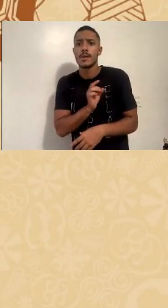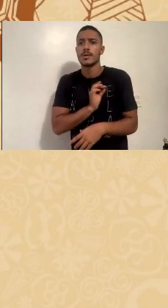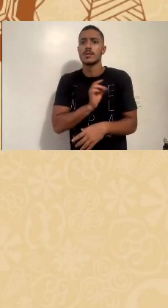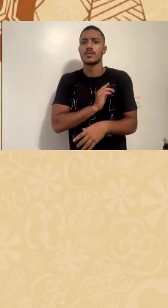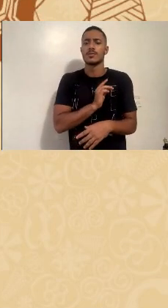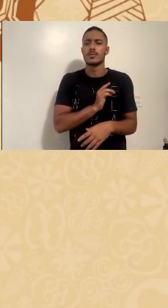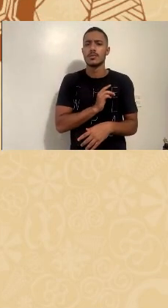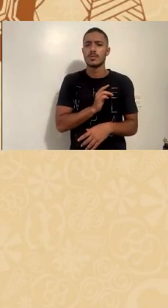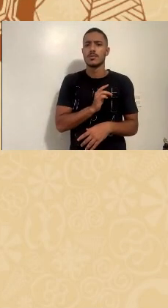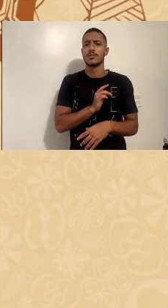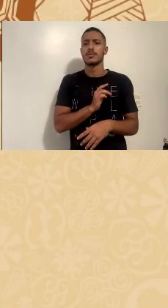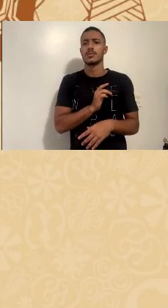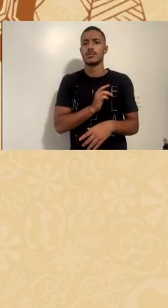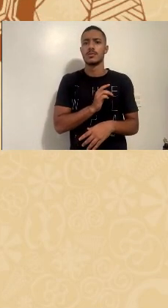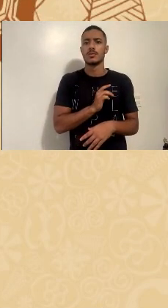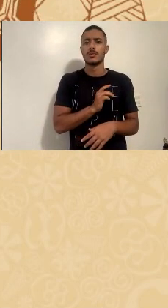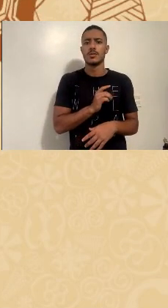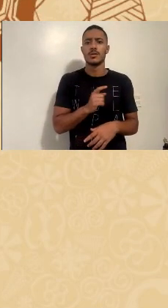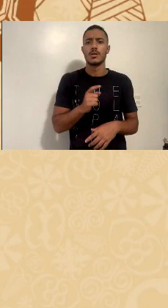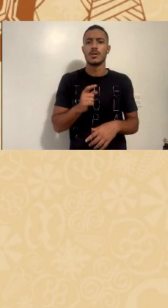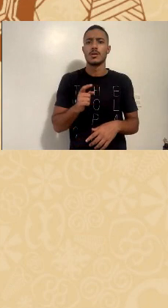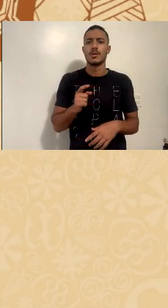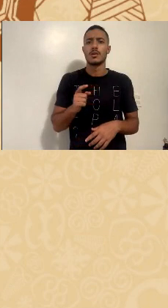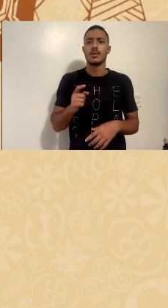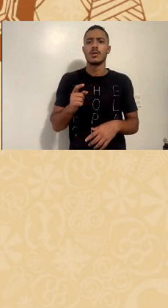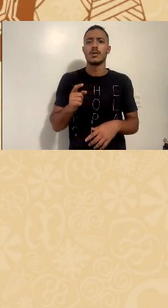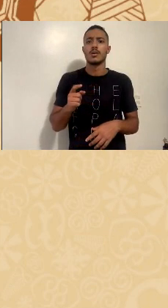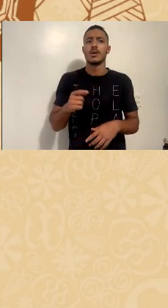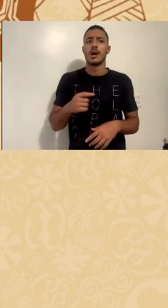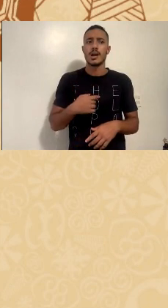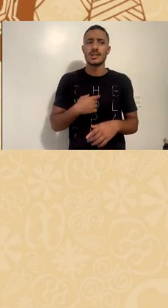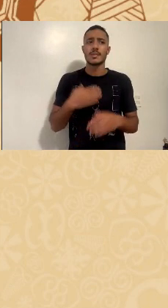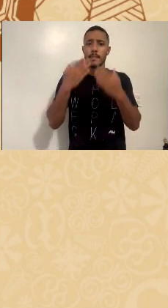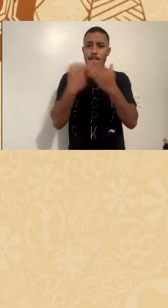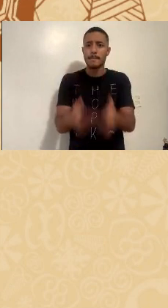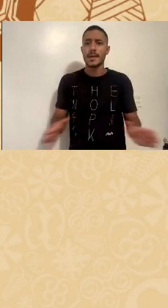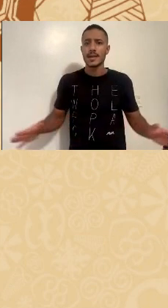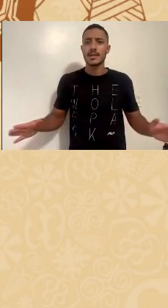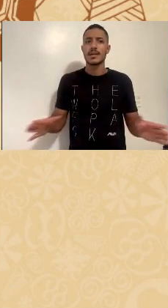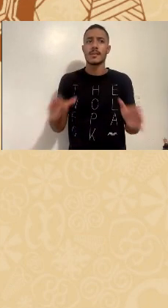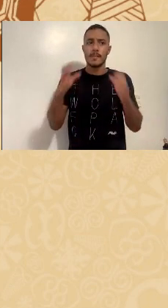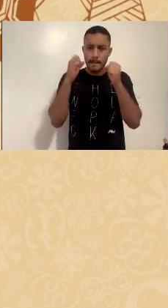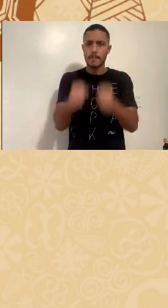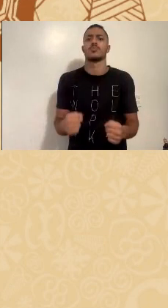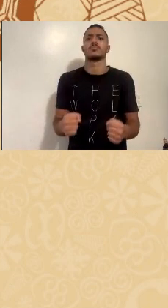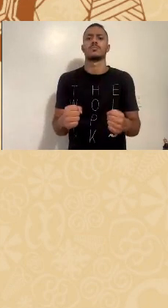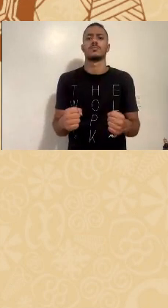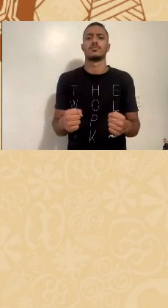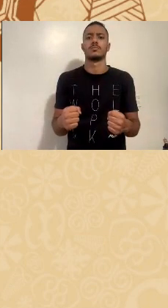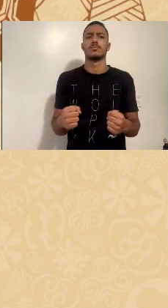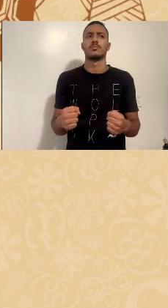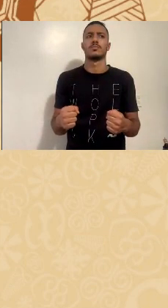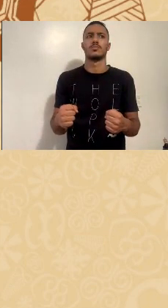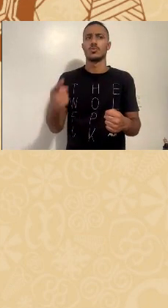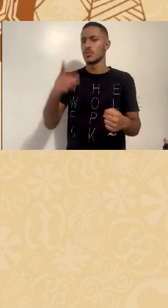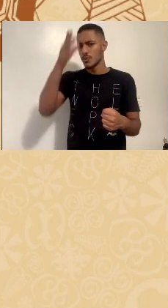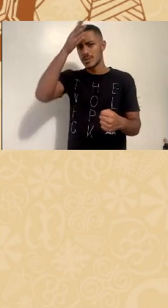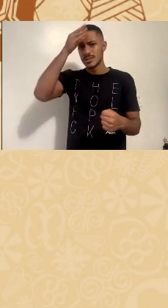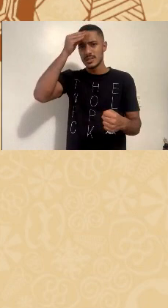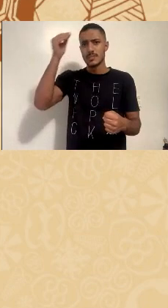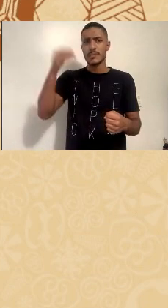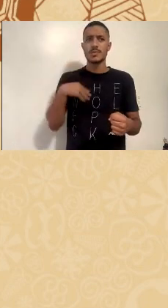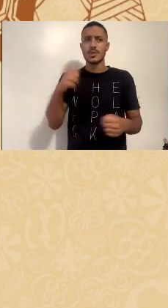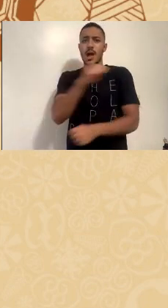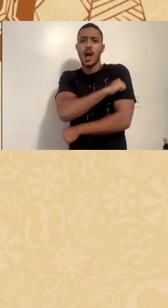Né? A gente tem que estar disposto a perder poder. Eu nunca vou me esquecer dos meus alunos negros. Eu coordenei um